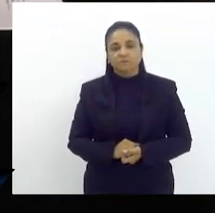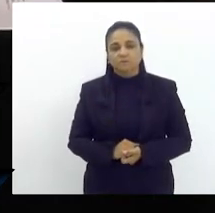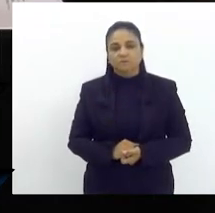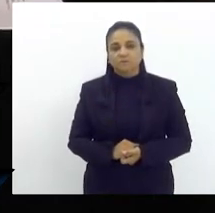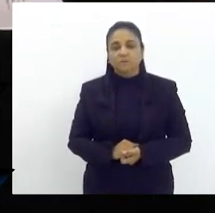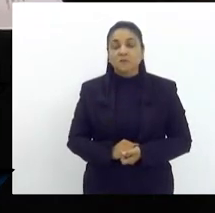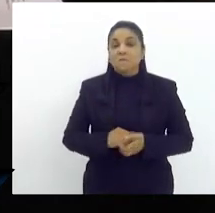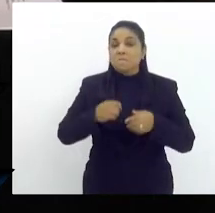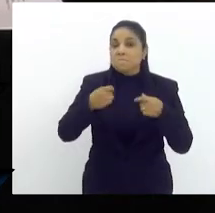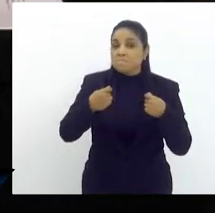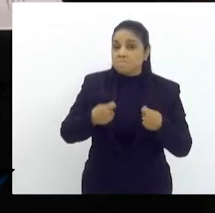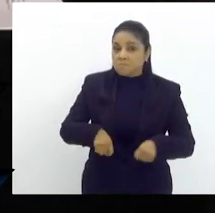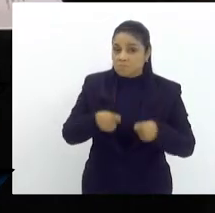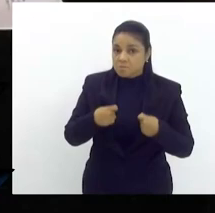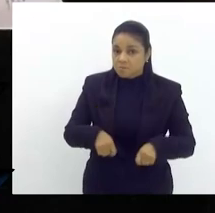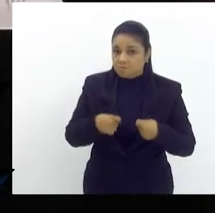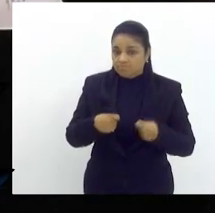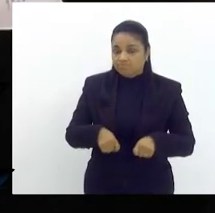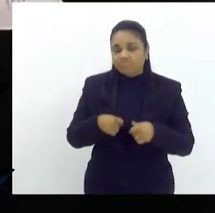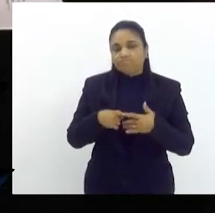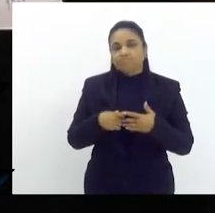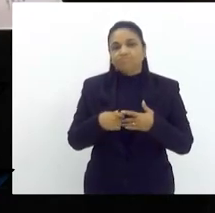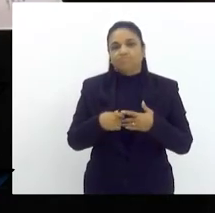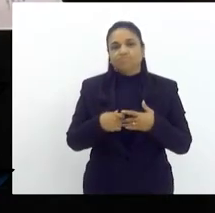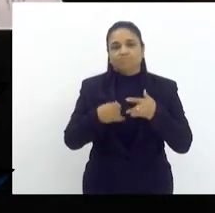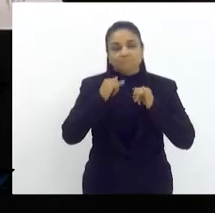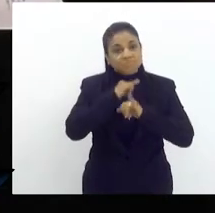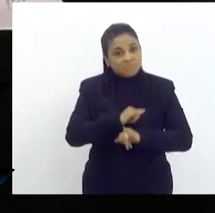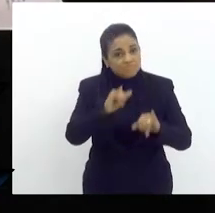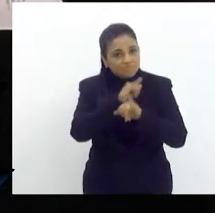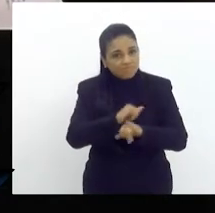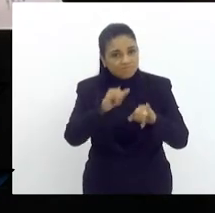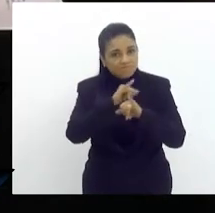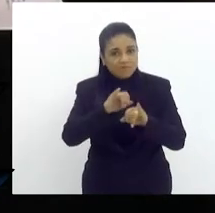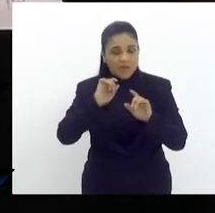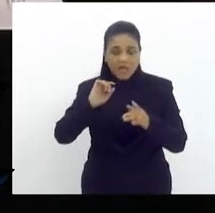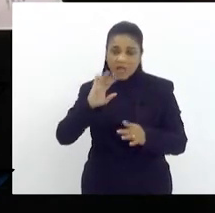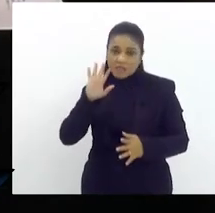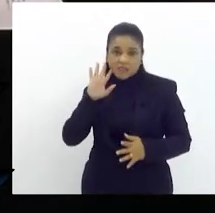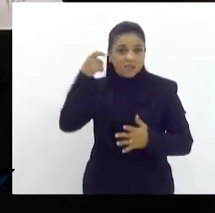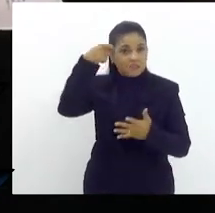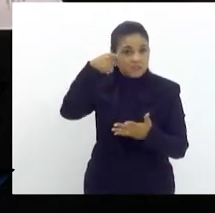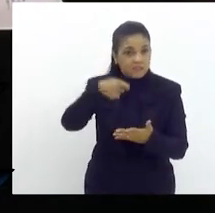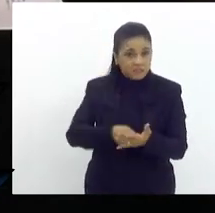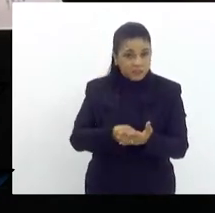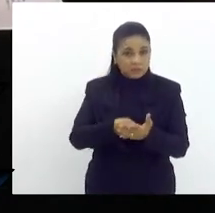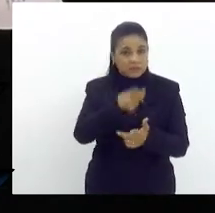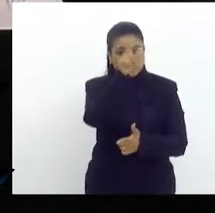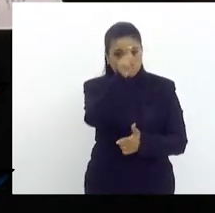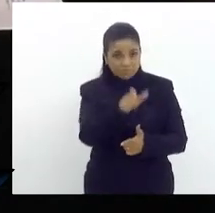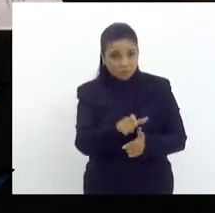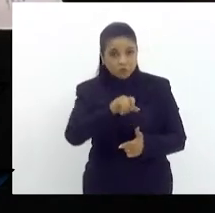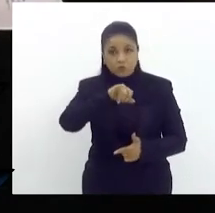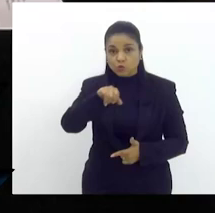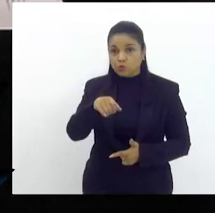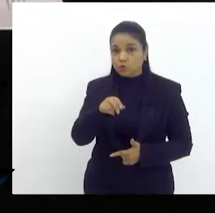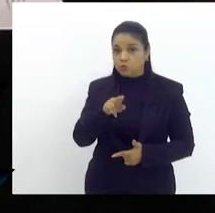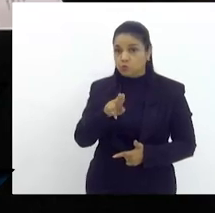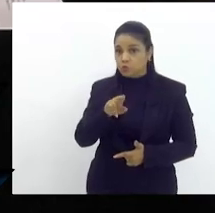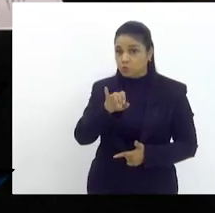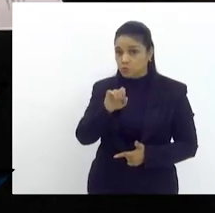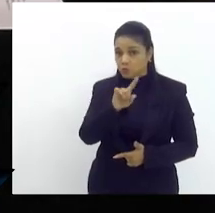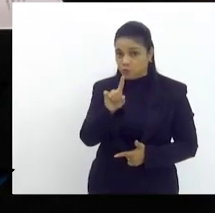mas é necessário enfatizar que esta decisão desse magistrado Federal ela vem no momento muito propício